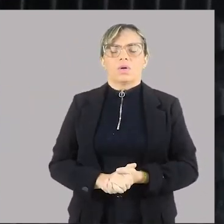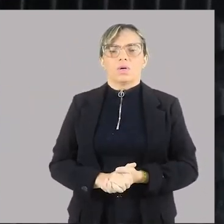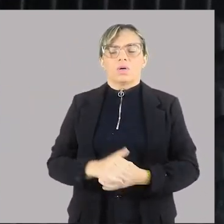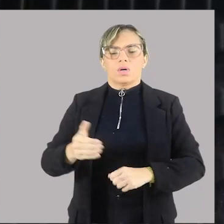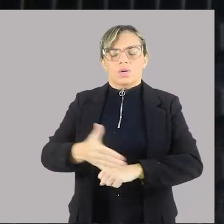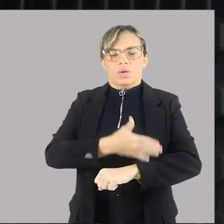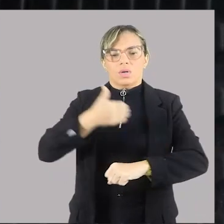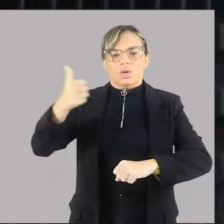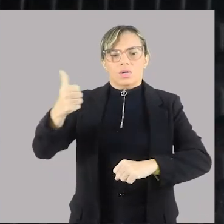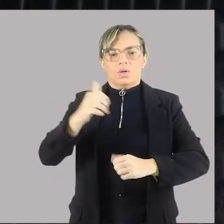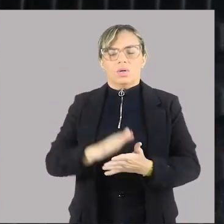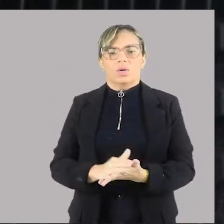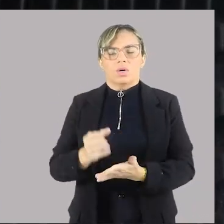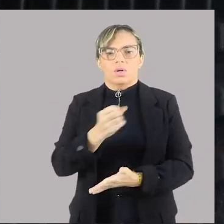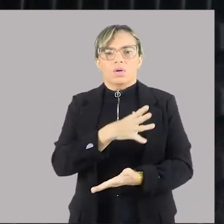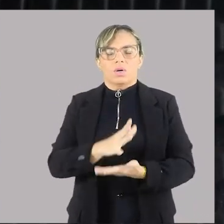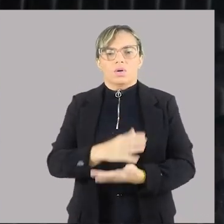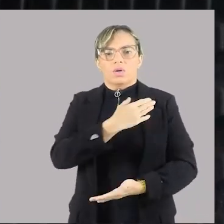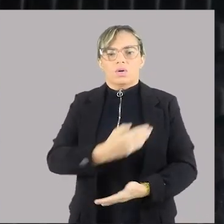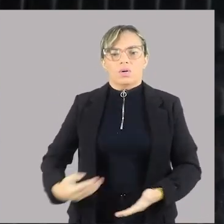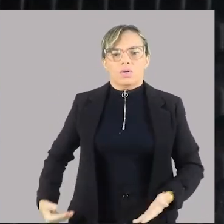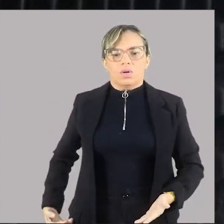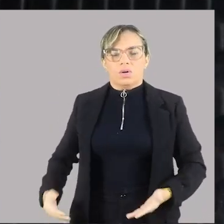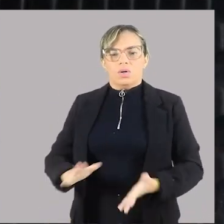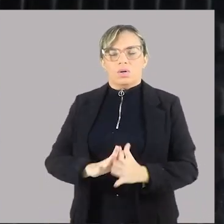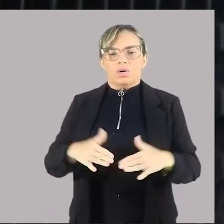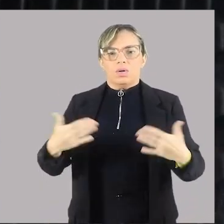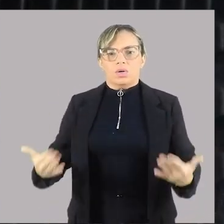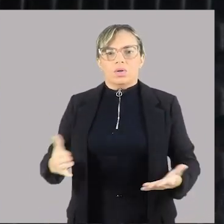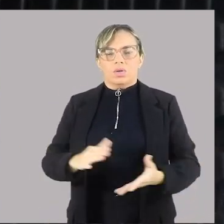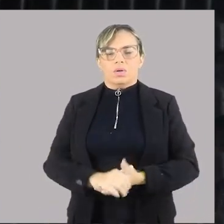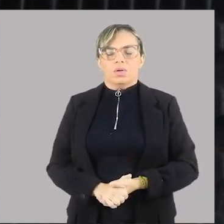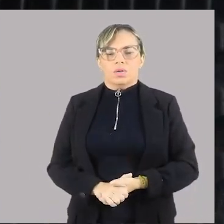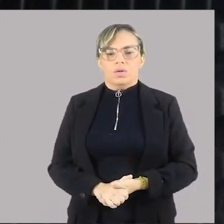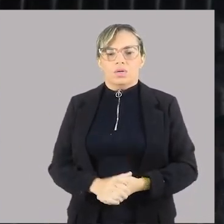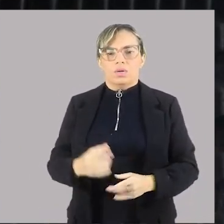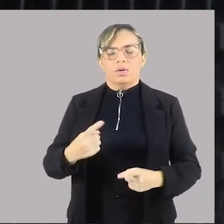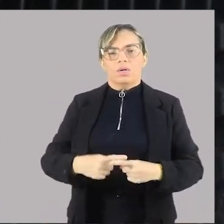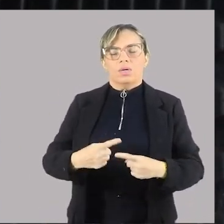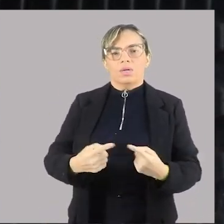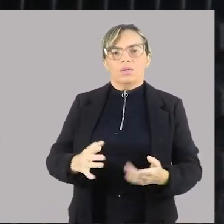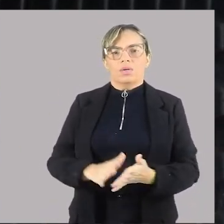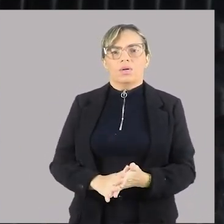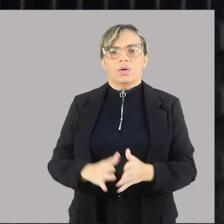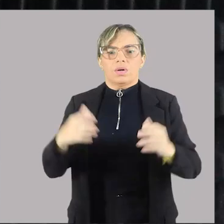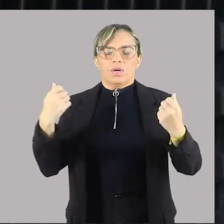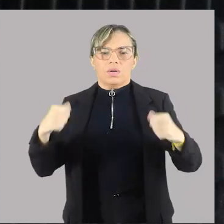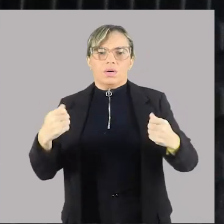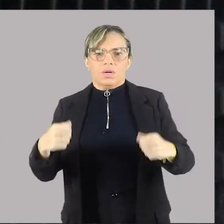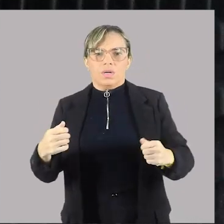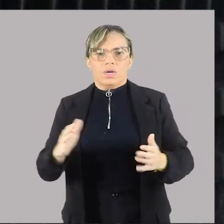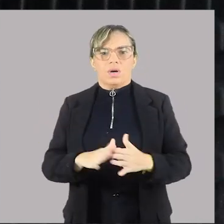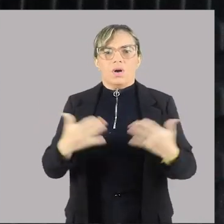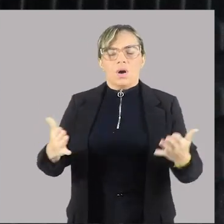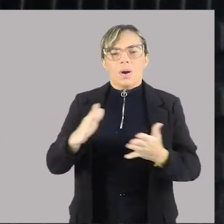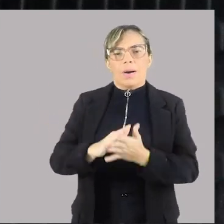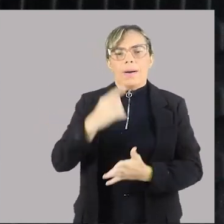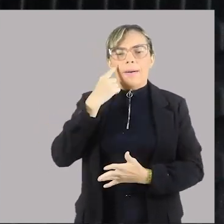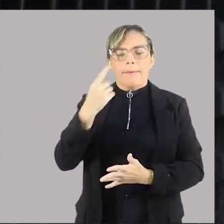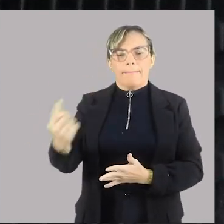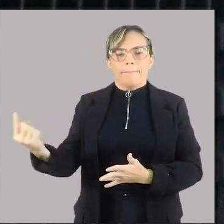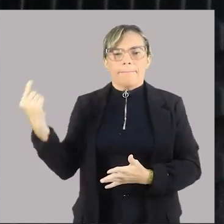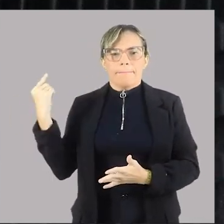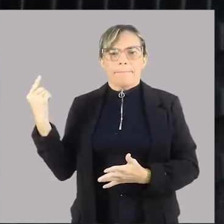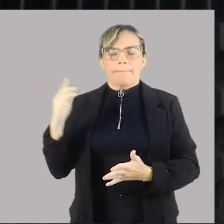do Estado Novo, certo, galera? Para justificar esse golpe. Então, é preciso observar